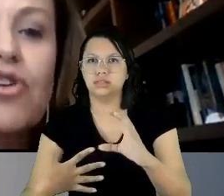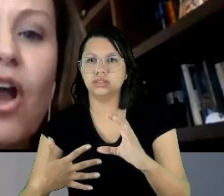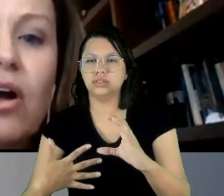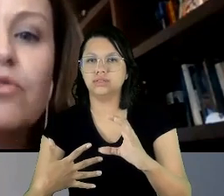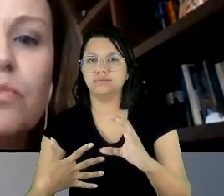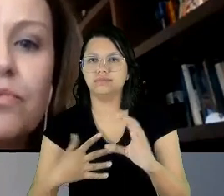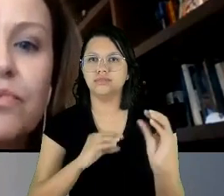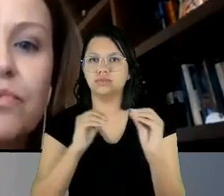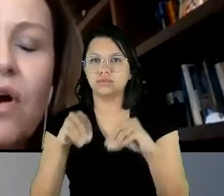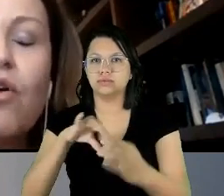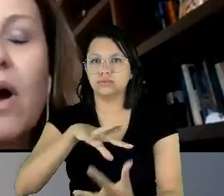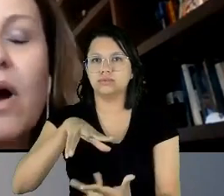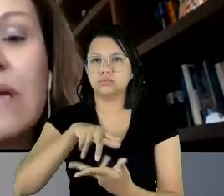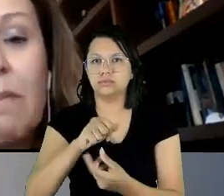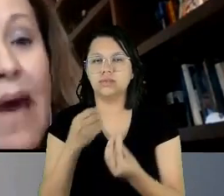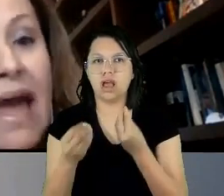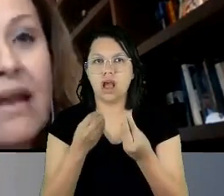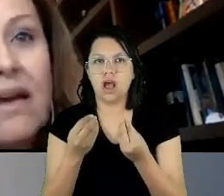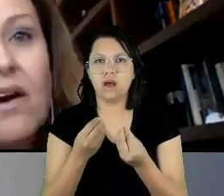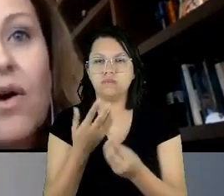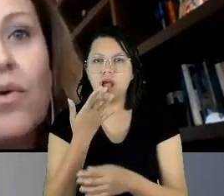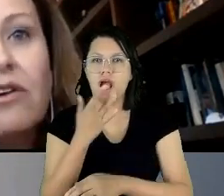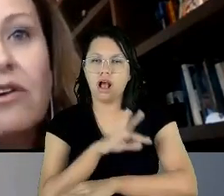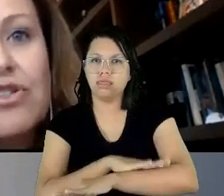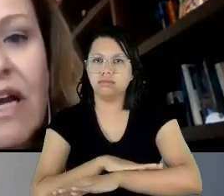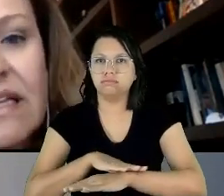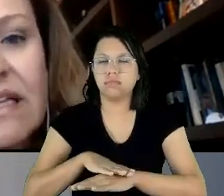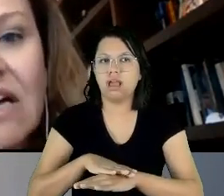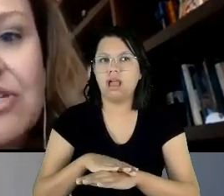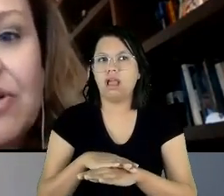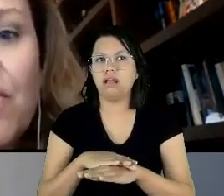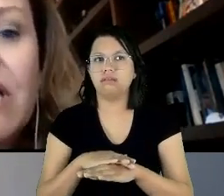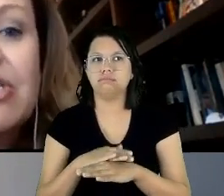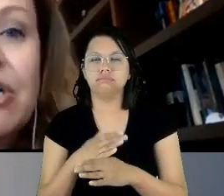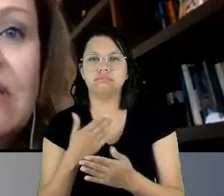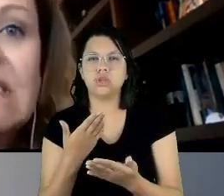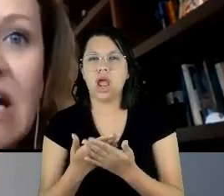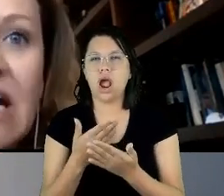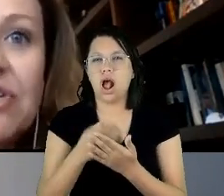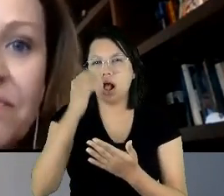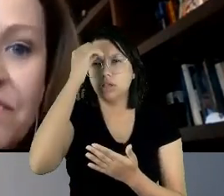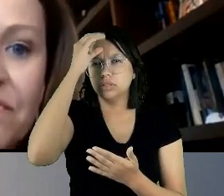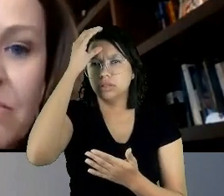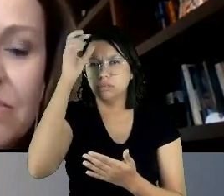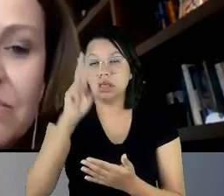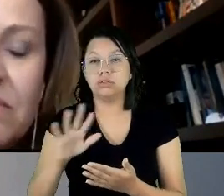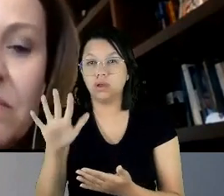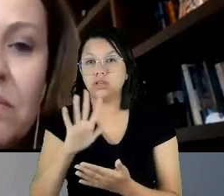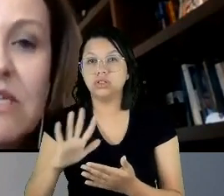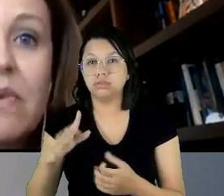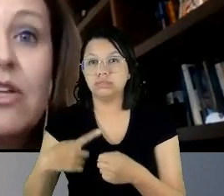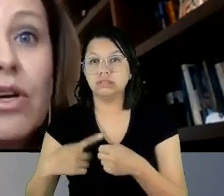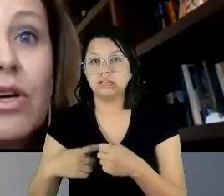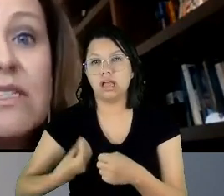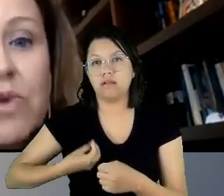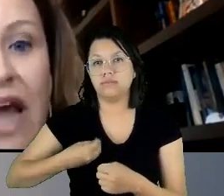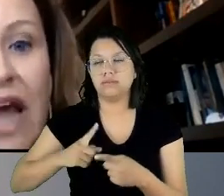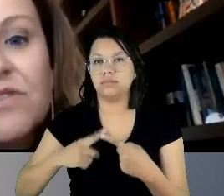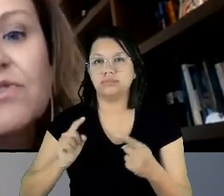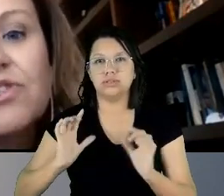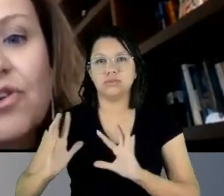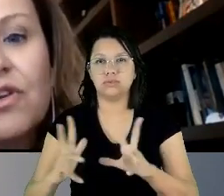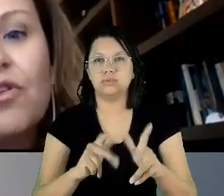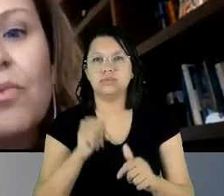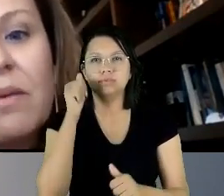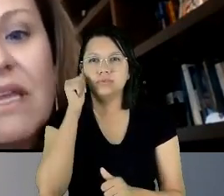características que nos colocam no mundo, como a cor da pele, o grau de escolaridade ou a região da cidade em que vivemos. Mas para todas as